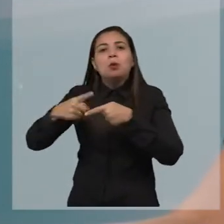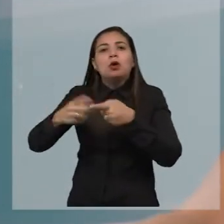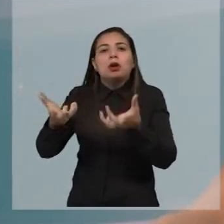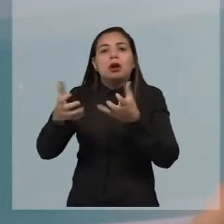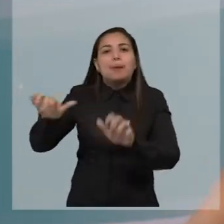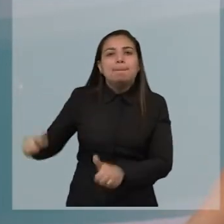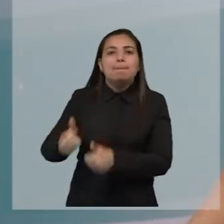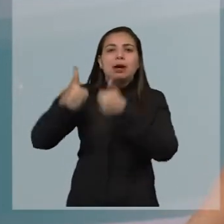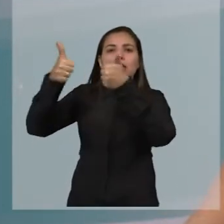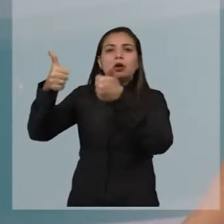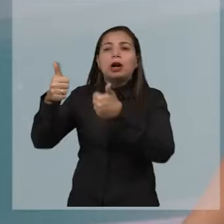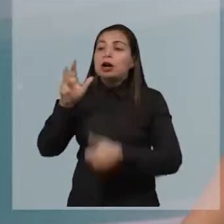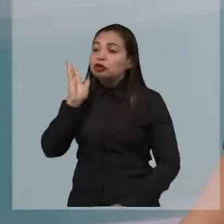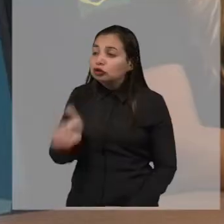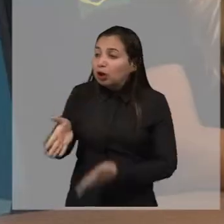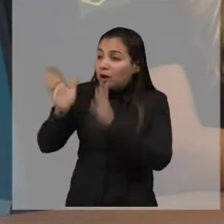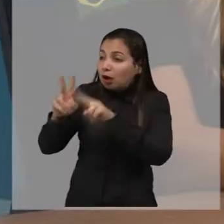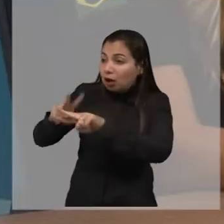melhoria dos espaços.